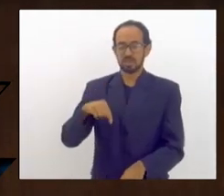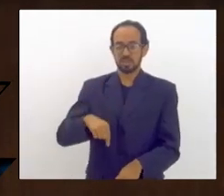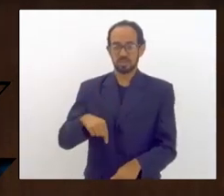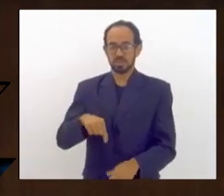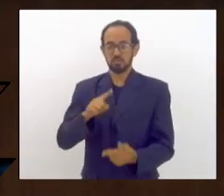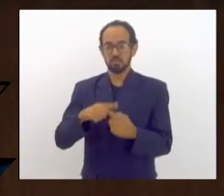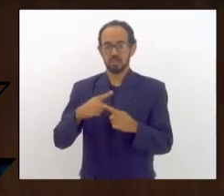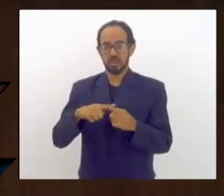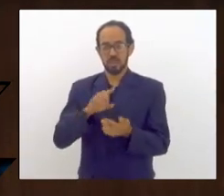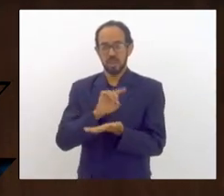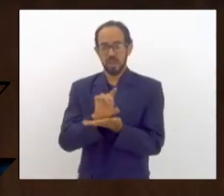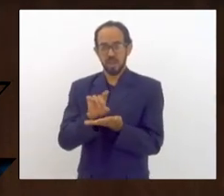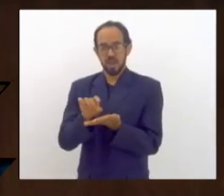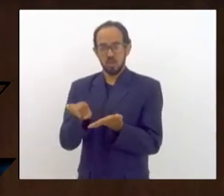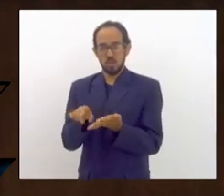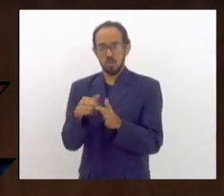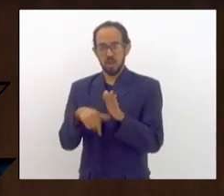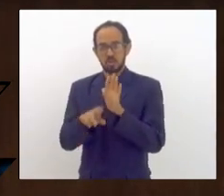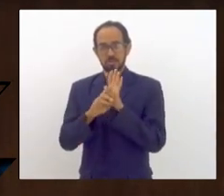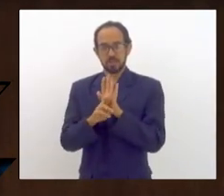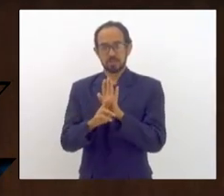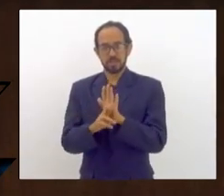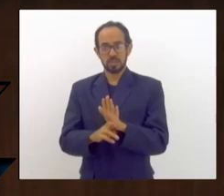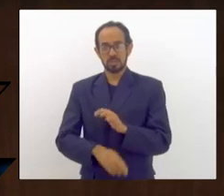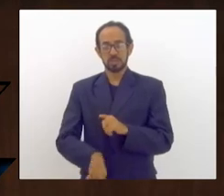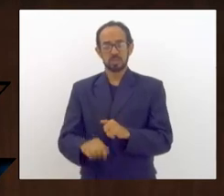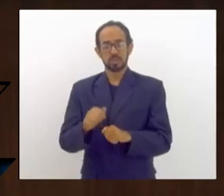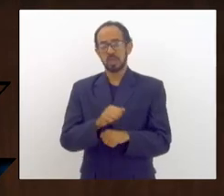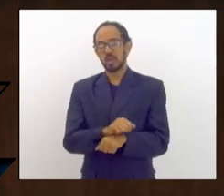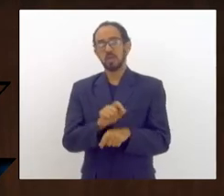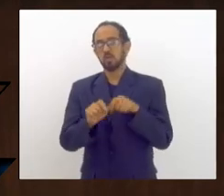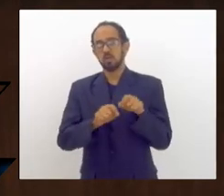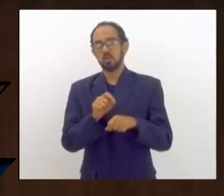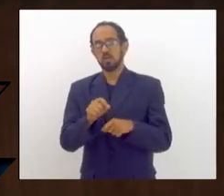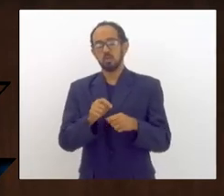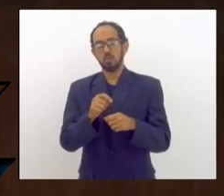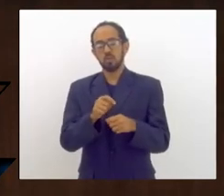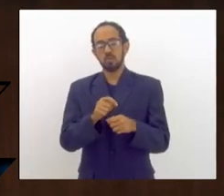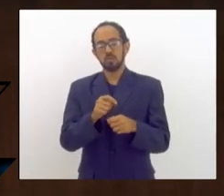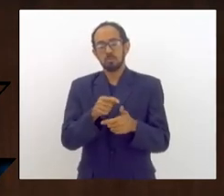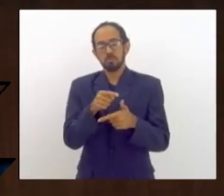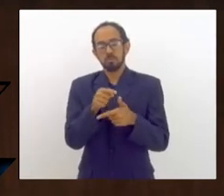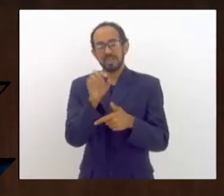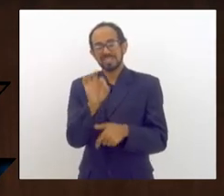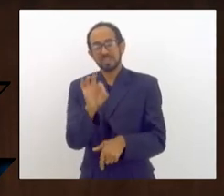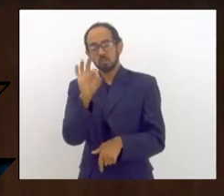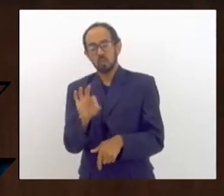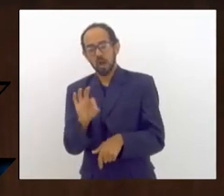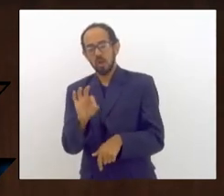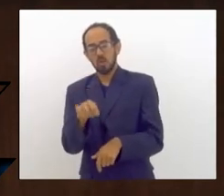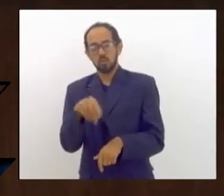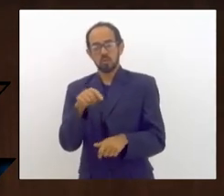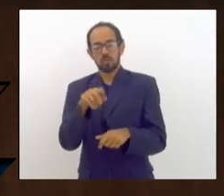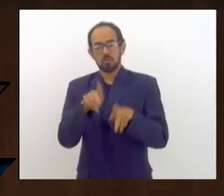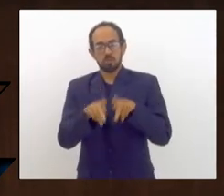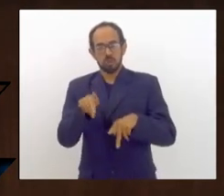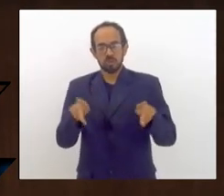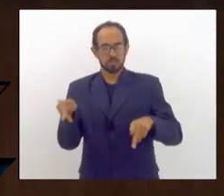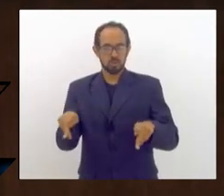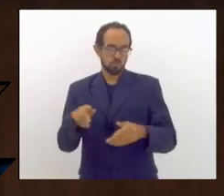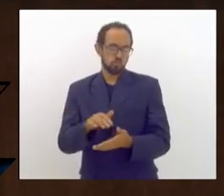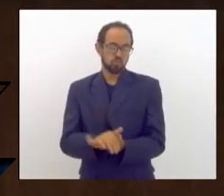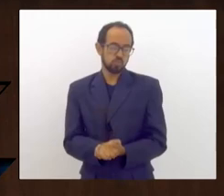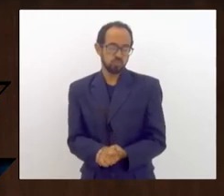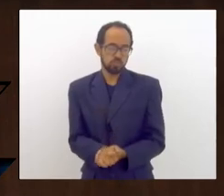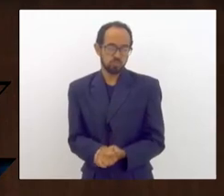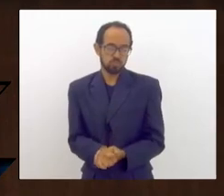um aqui representa uns 70 avos da população. Então, se você tem um debate de maioria,